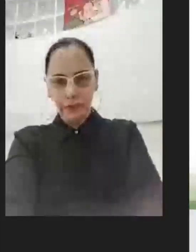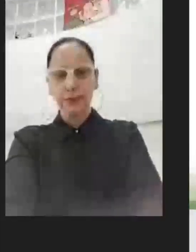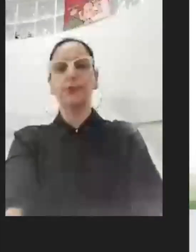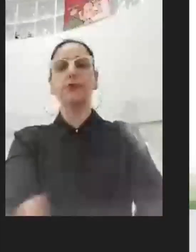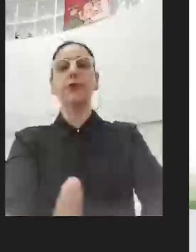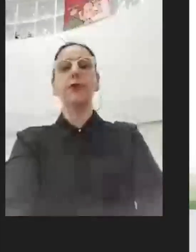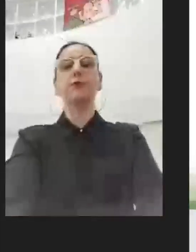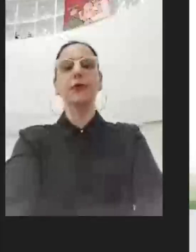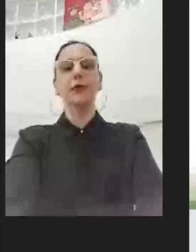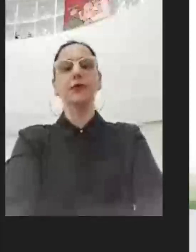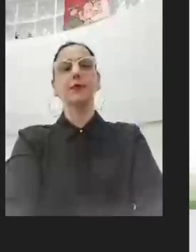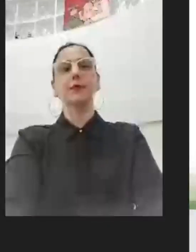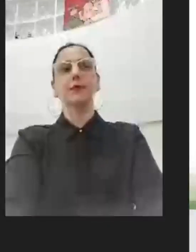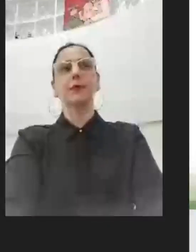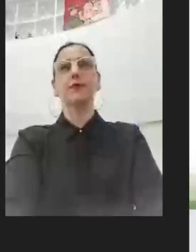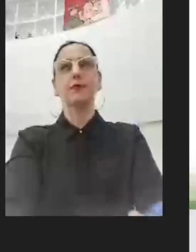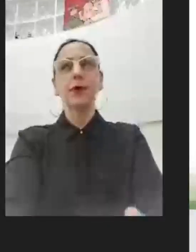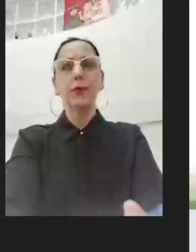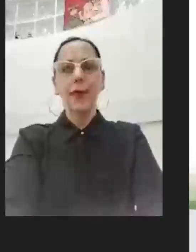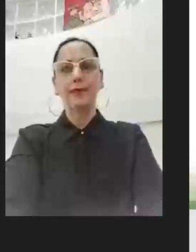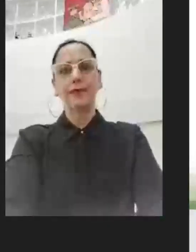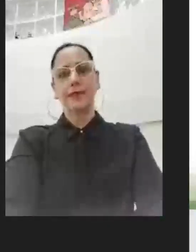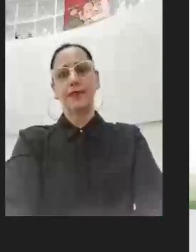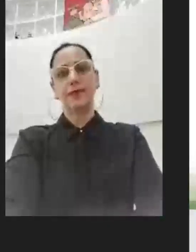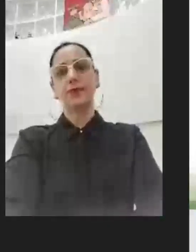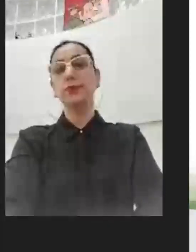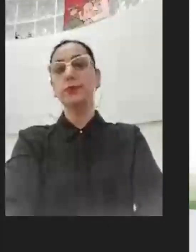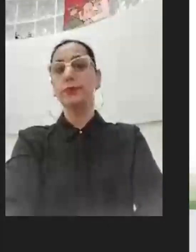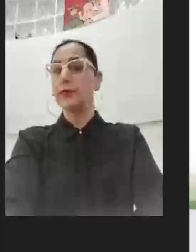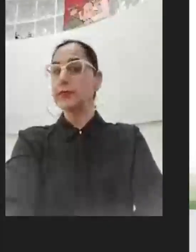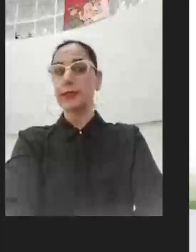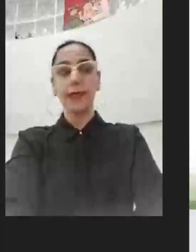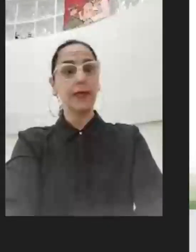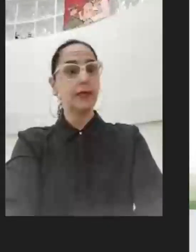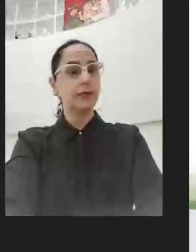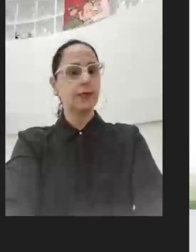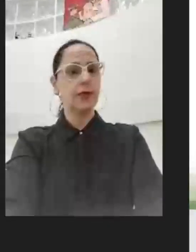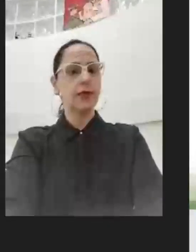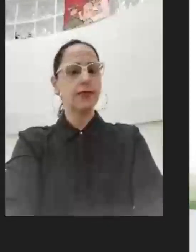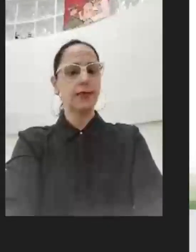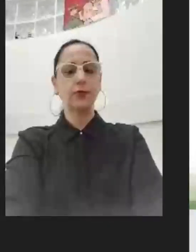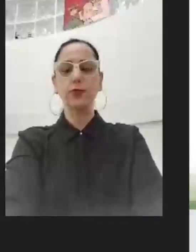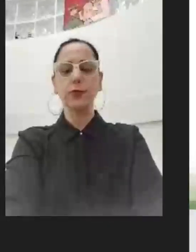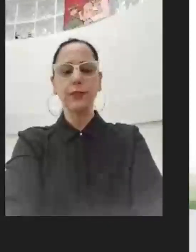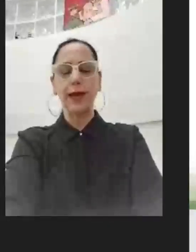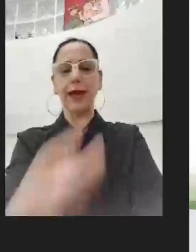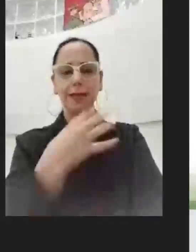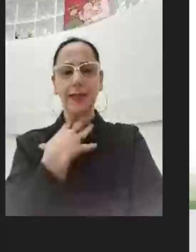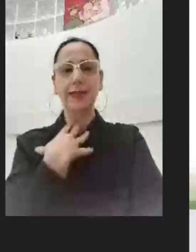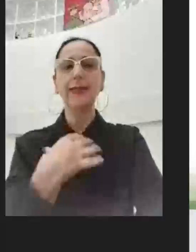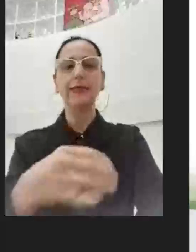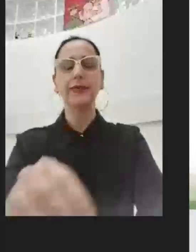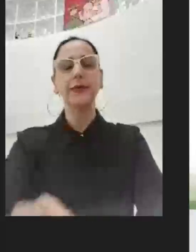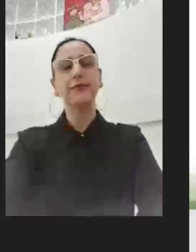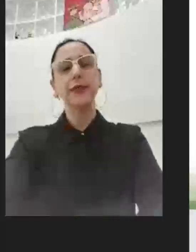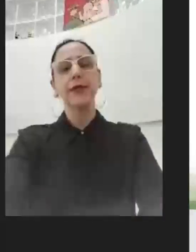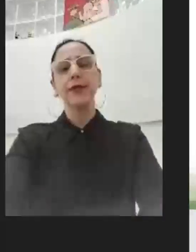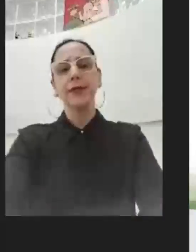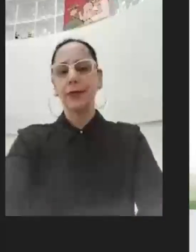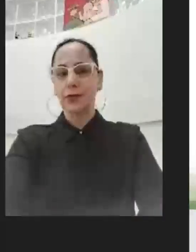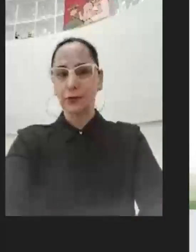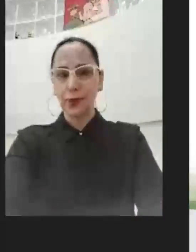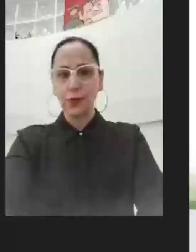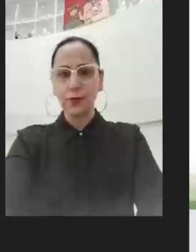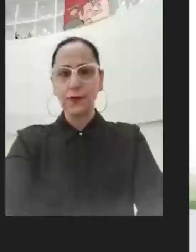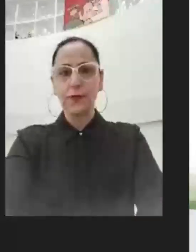fórmula para o leite humano? Qual é a diferença? Todo mundo fica em silêncio, engole a